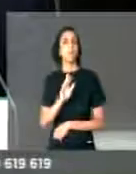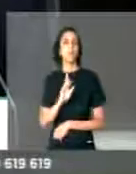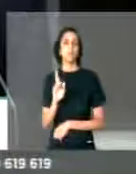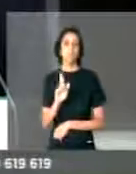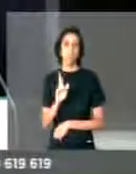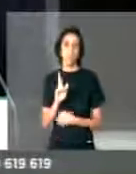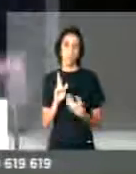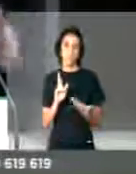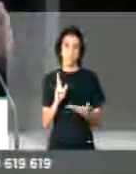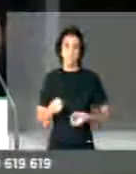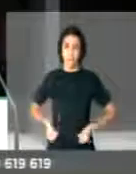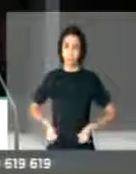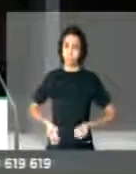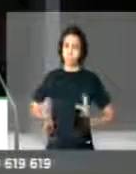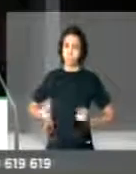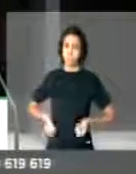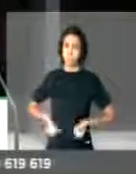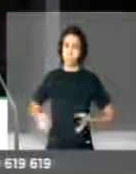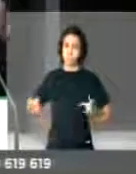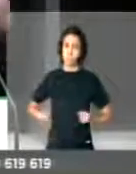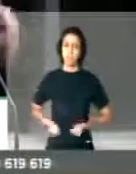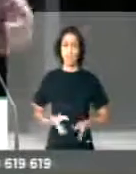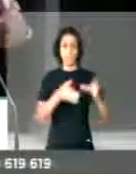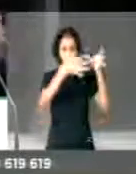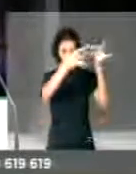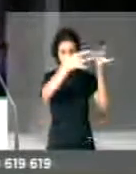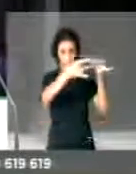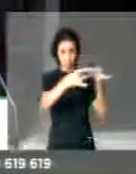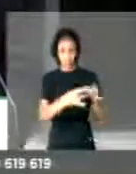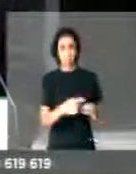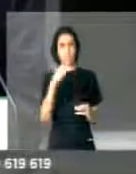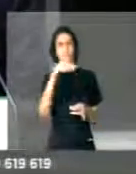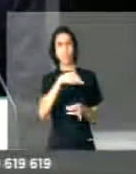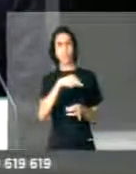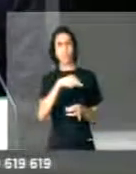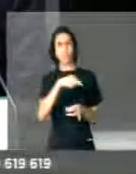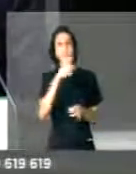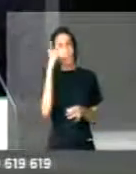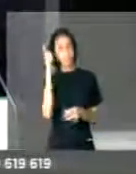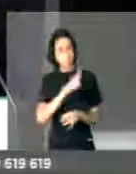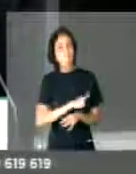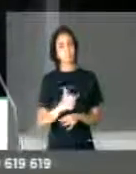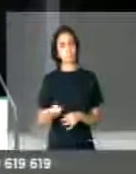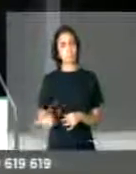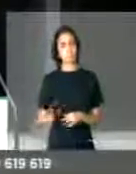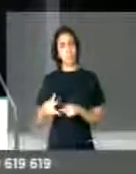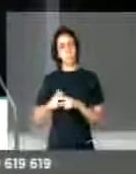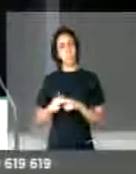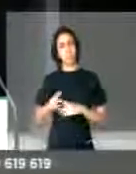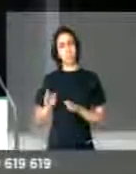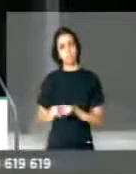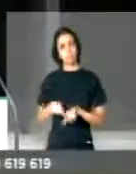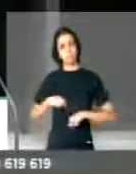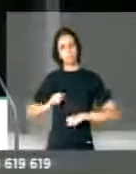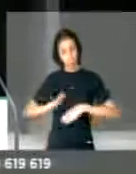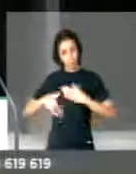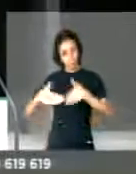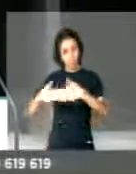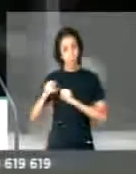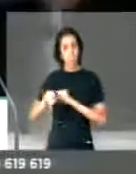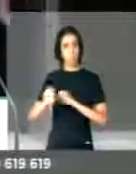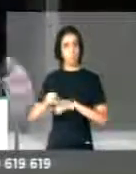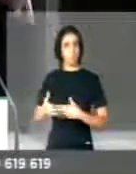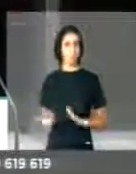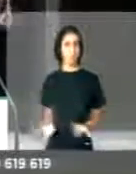de despesas discricionárias para fazer face à manutenção e desenvolvimento do